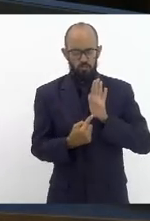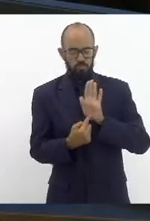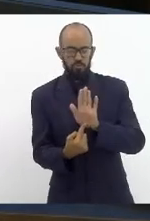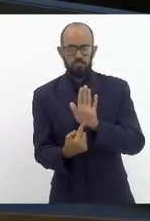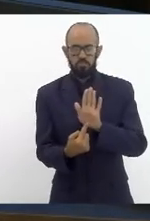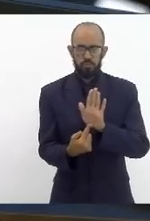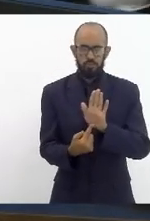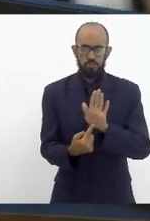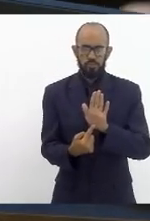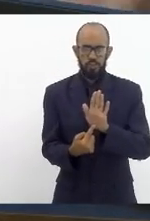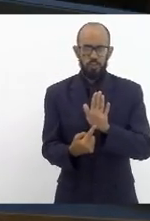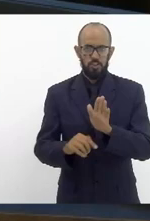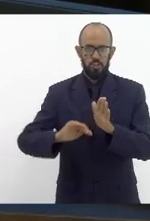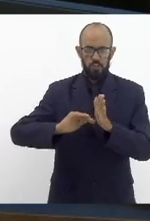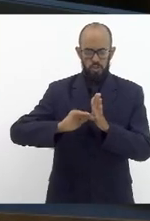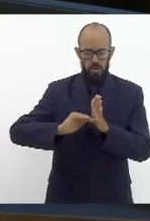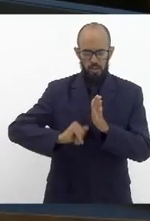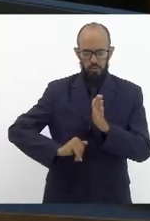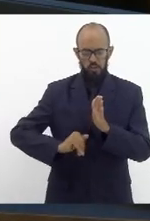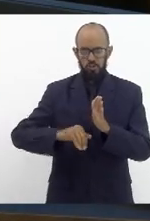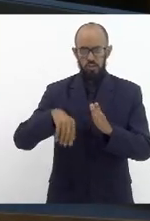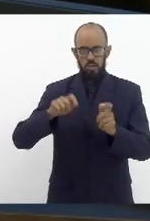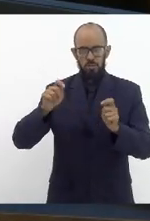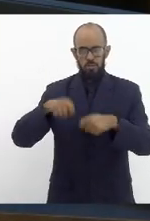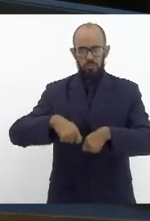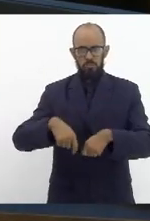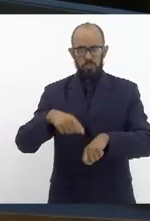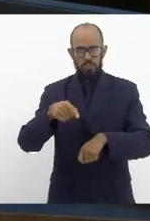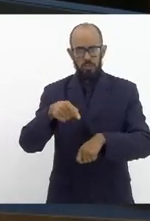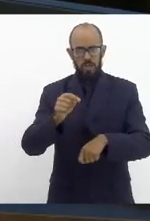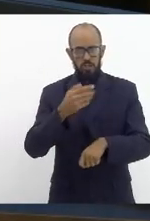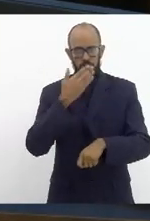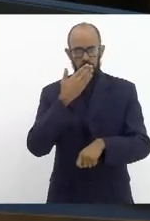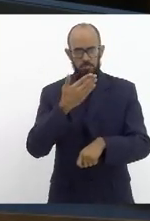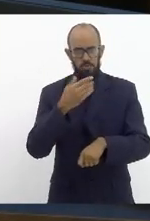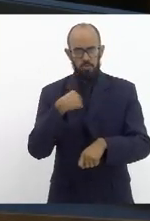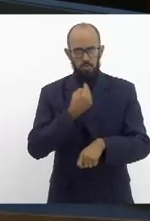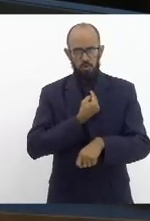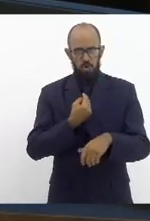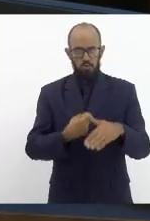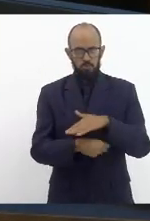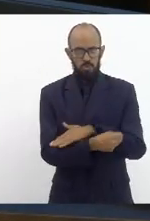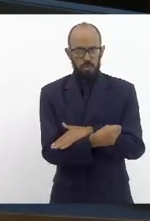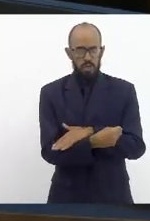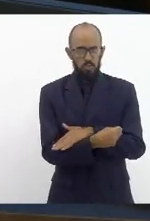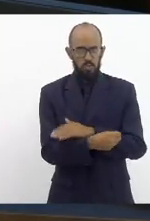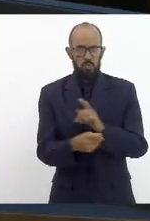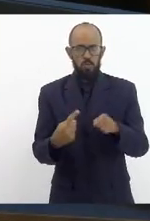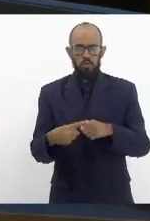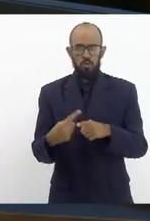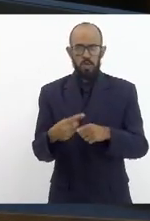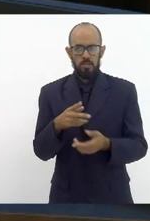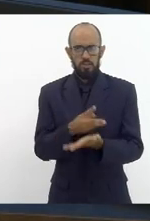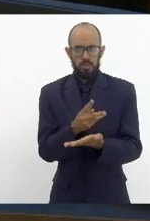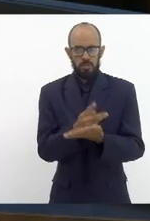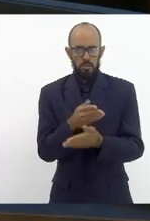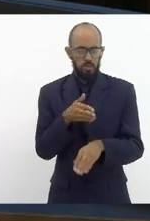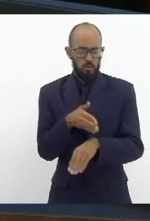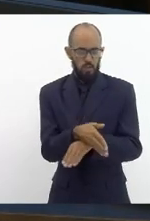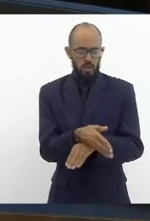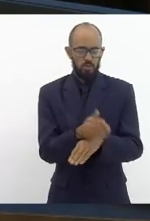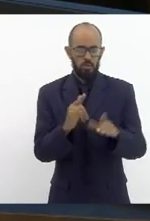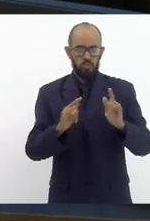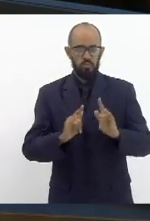uma possibilidade que a gente tem de ir junto ao Palácio Guanabara pedir algo para o nosso mandato. Porque sempre que eu entro no Palácio